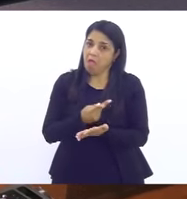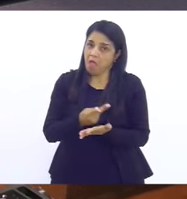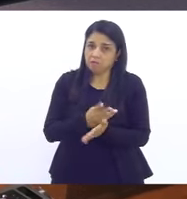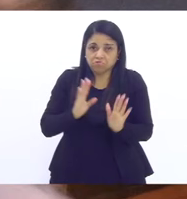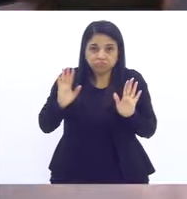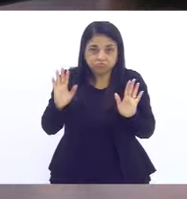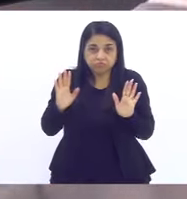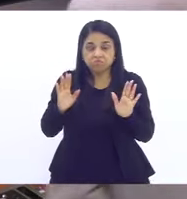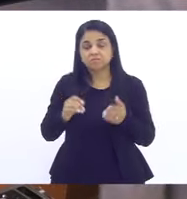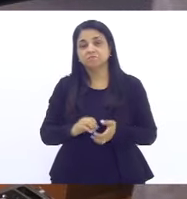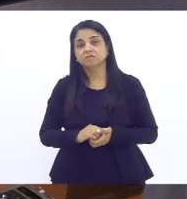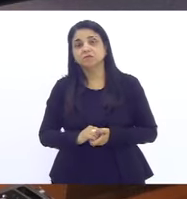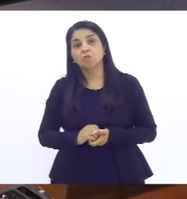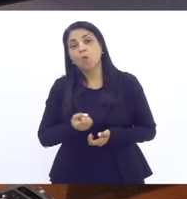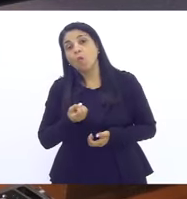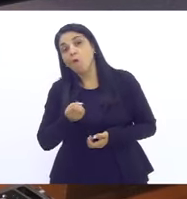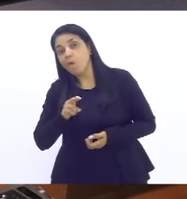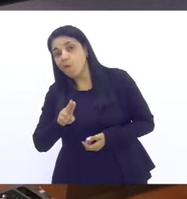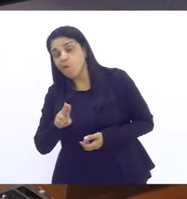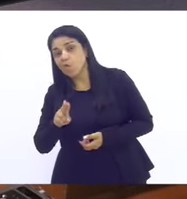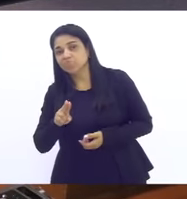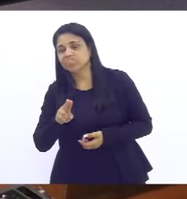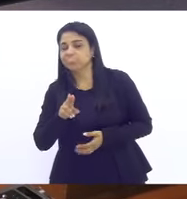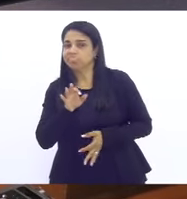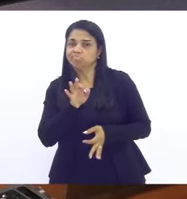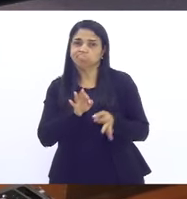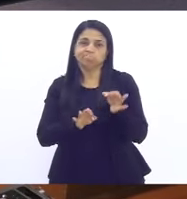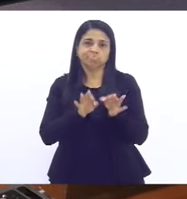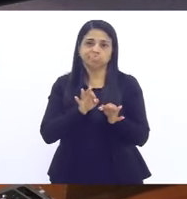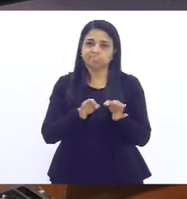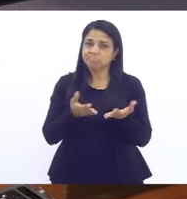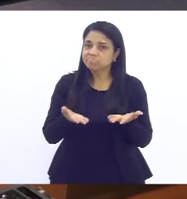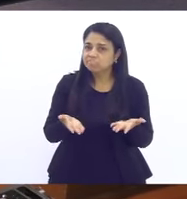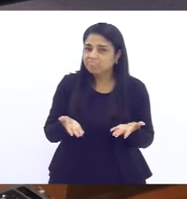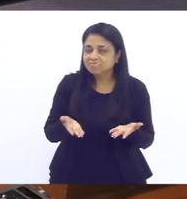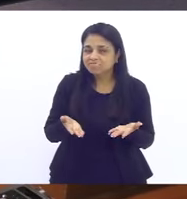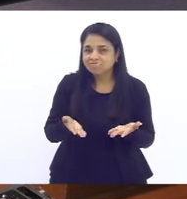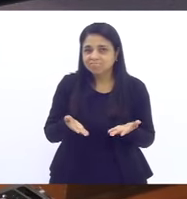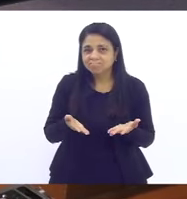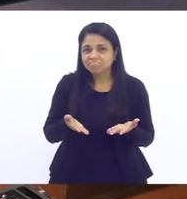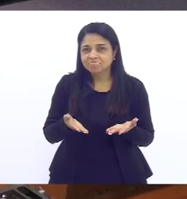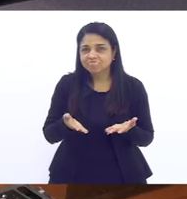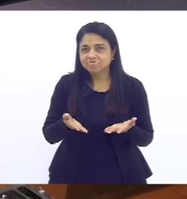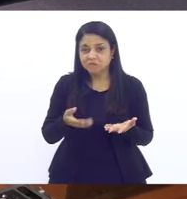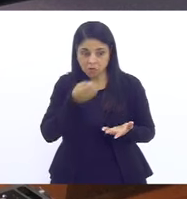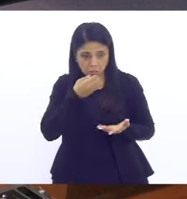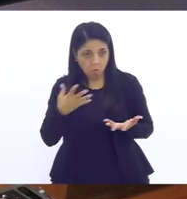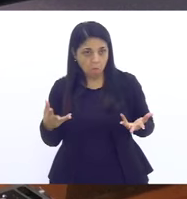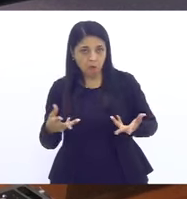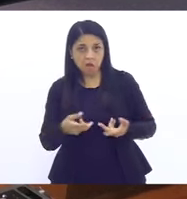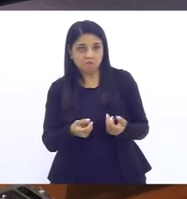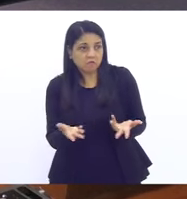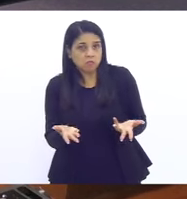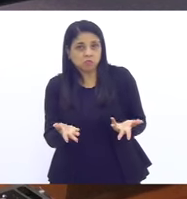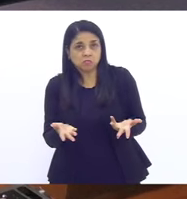errada, ou não justifica a presença da Enel aqui, porque para eles está mil maravilhas, porra. Mil